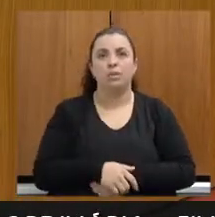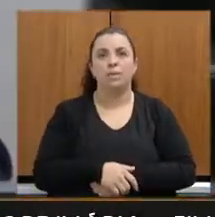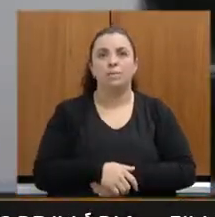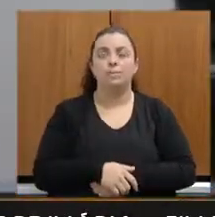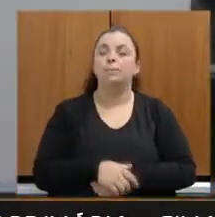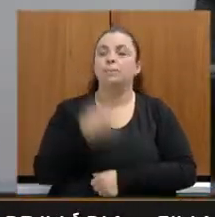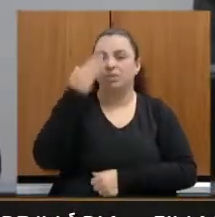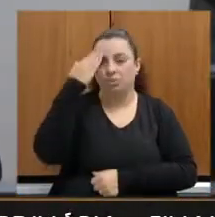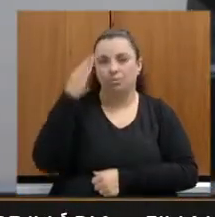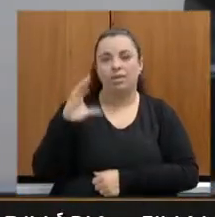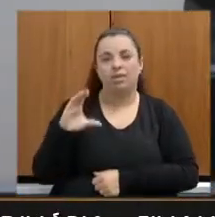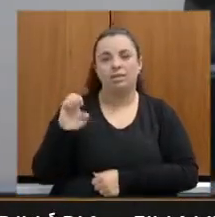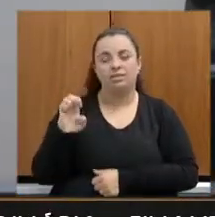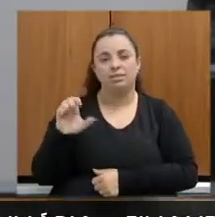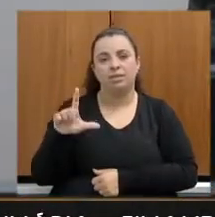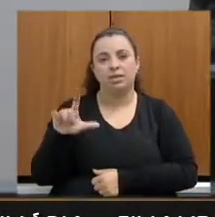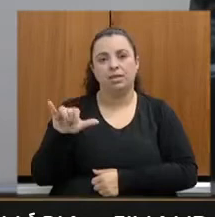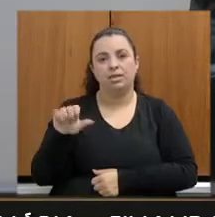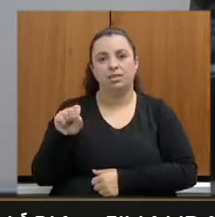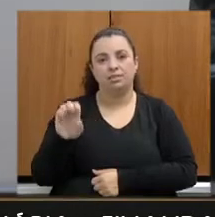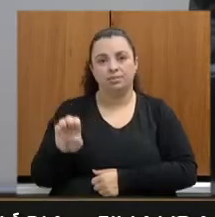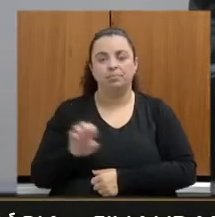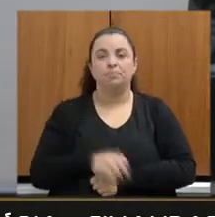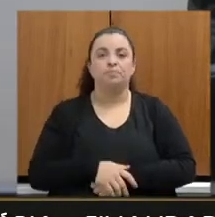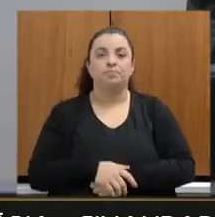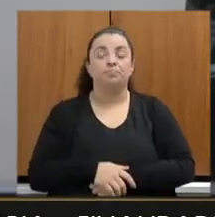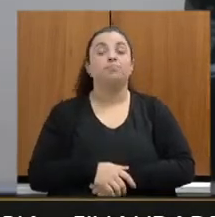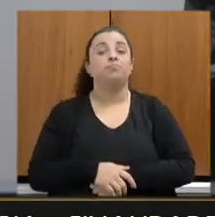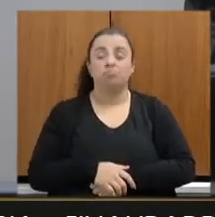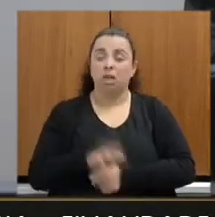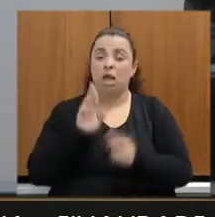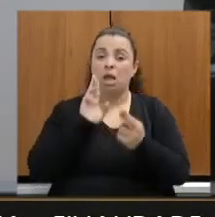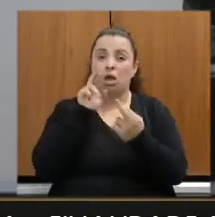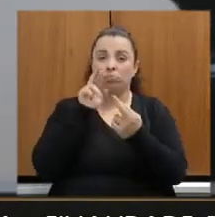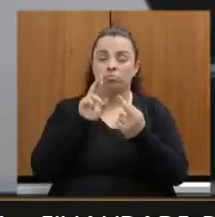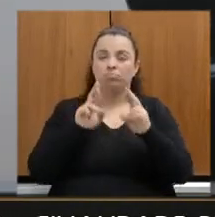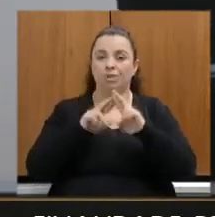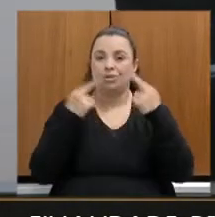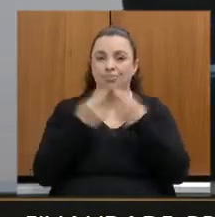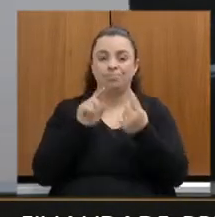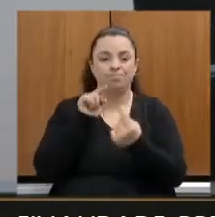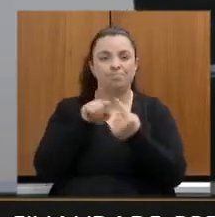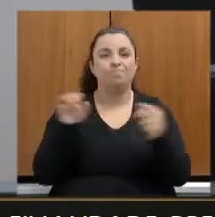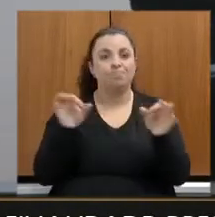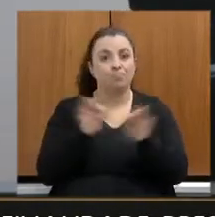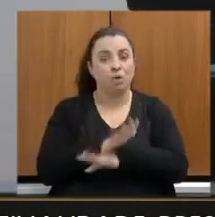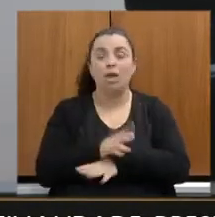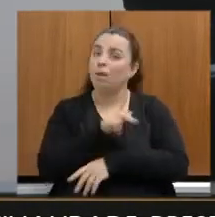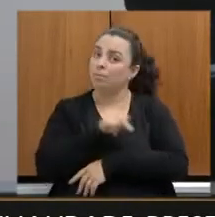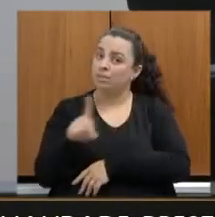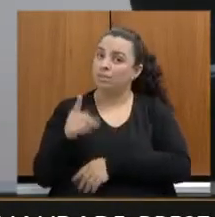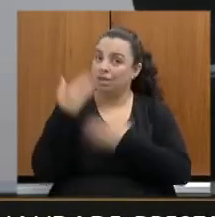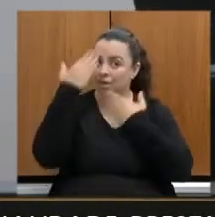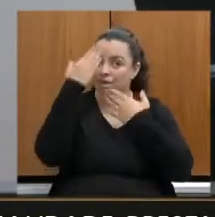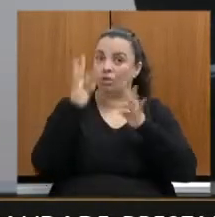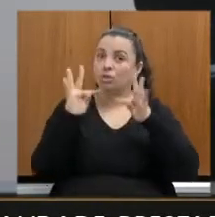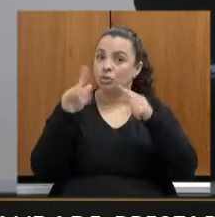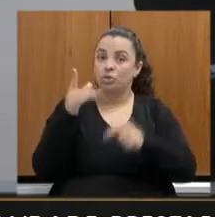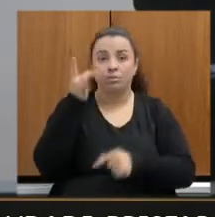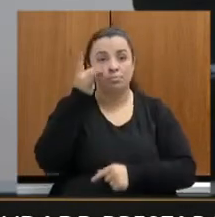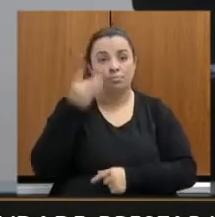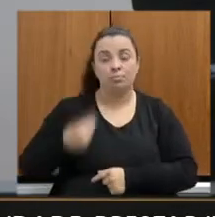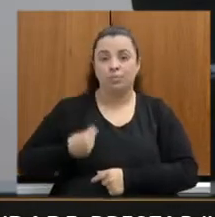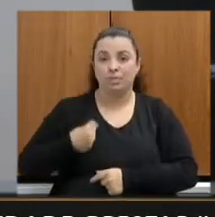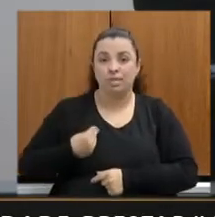obrigado feliz é e cumprida a finalidade da reunião a presidência agradece a presença dos parlamentares